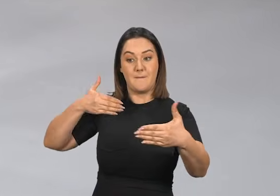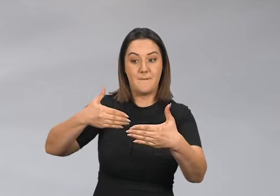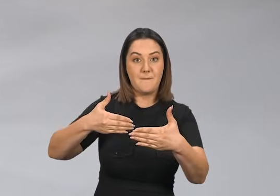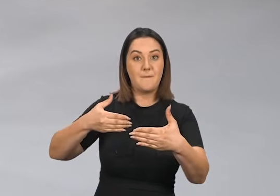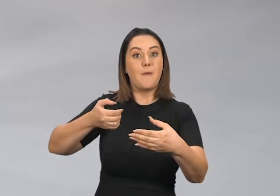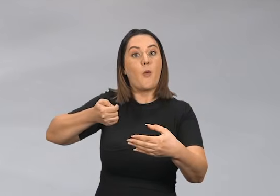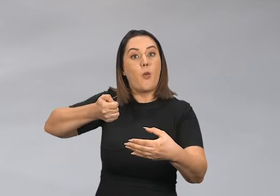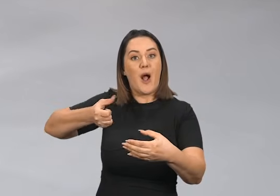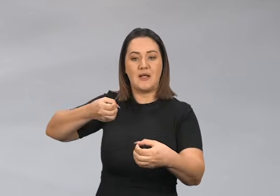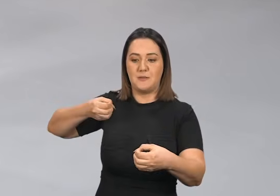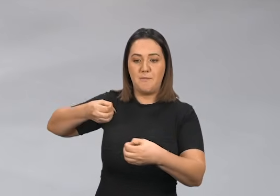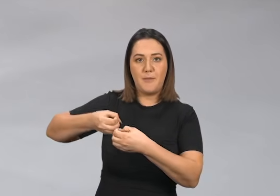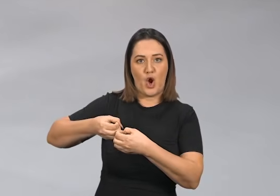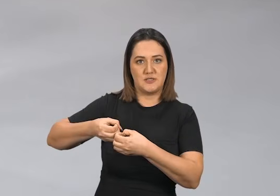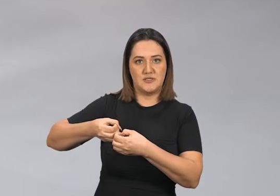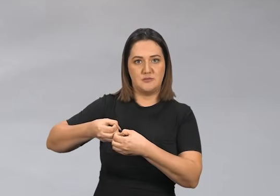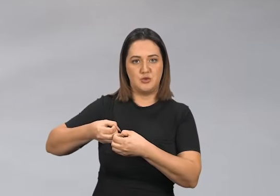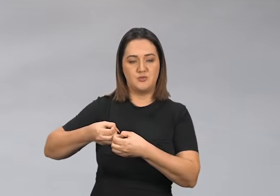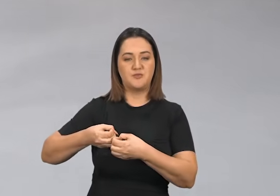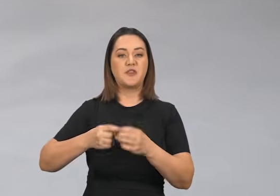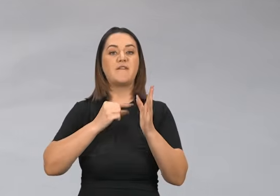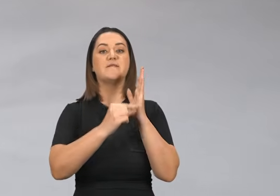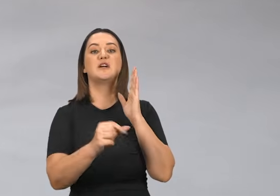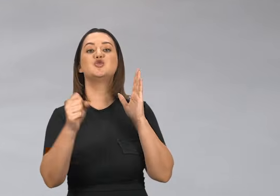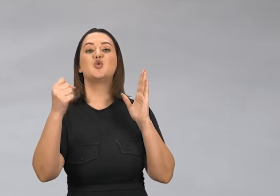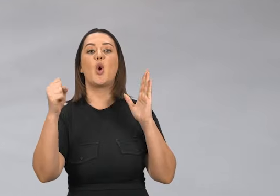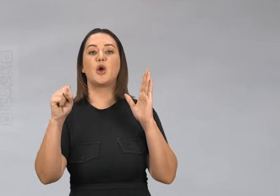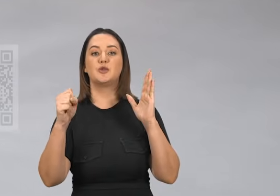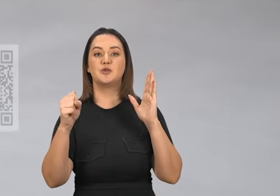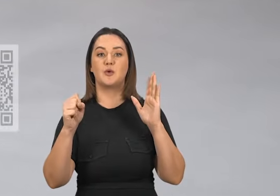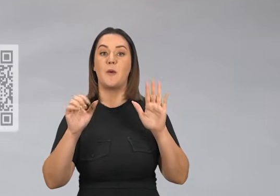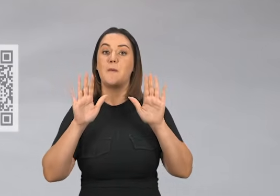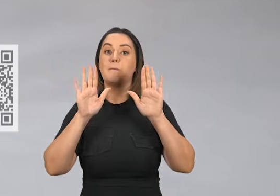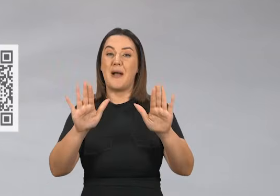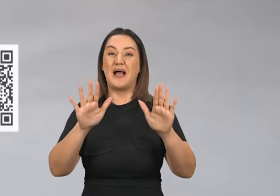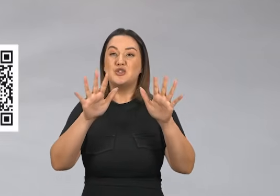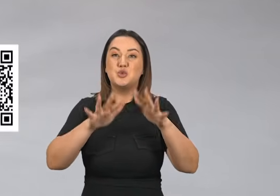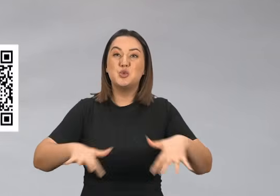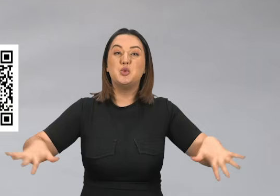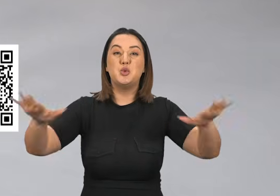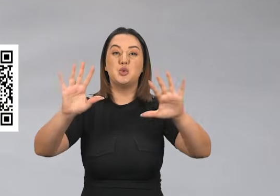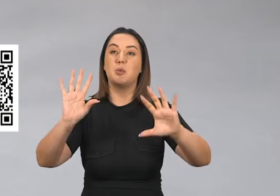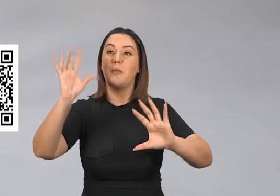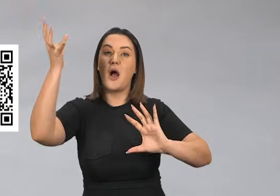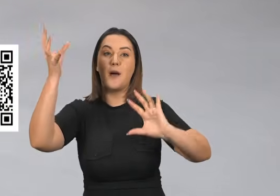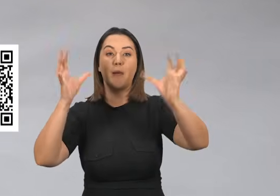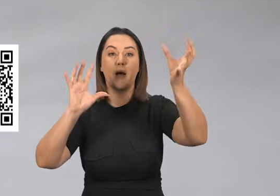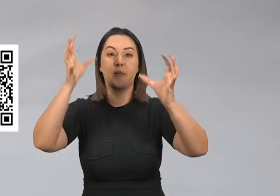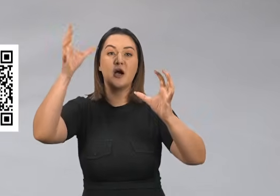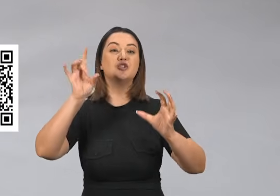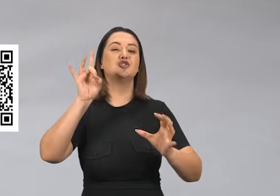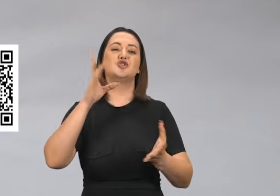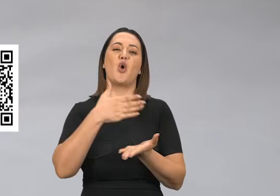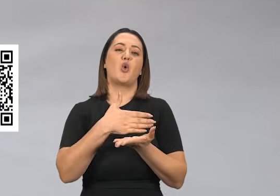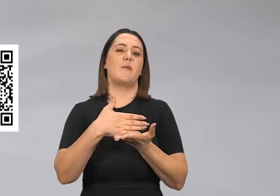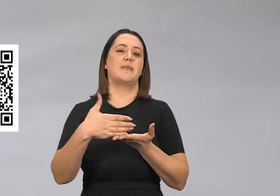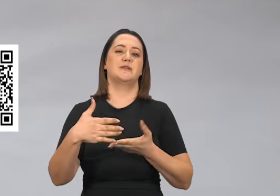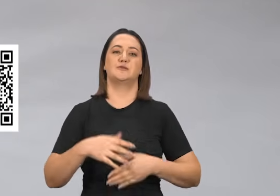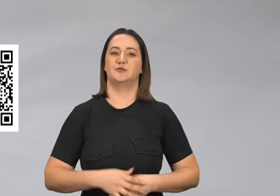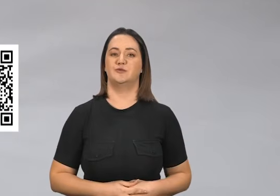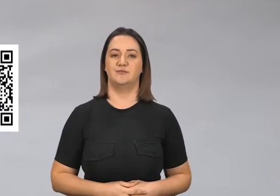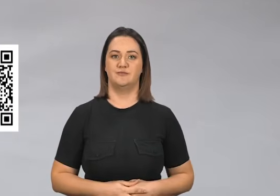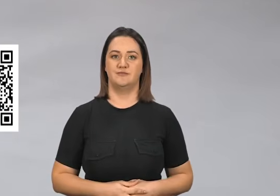volta estará perto. Entendeu? Aí chega no verso 8, ele fala assim, porém tudo isto é o princípio das